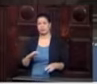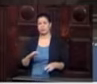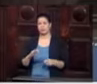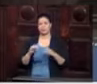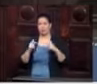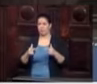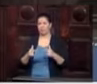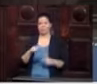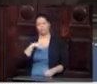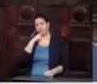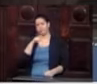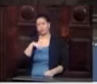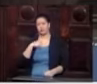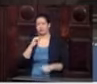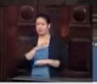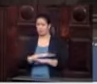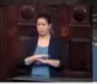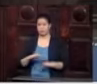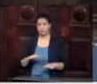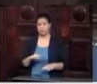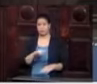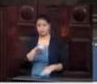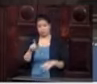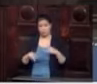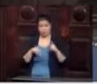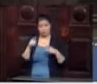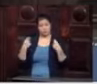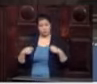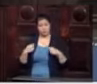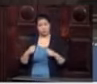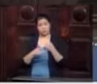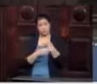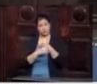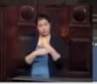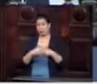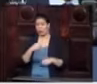população precisa de segurança e de tranquilidade, não de sepultura. Muito obrigado.